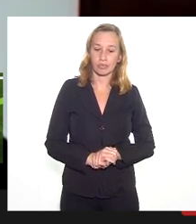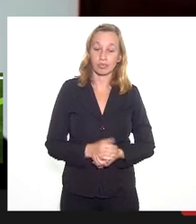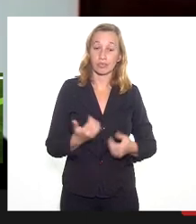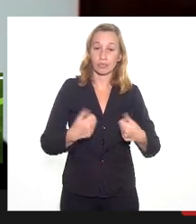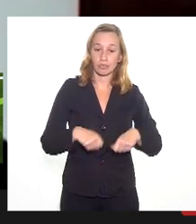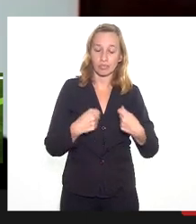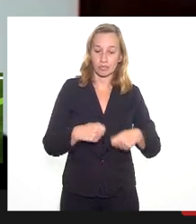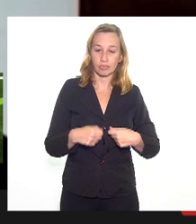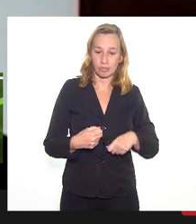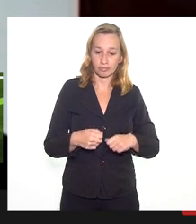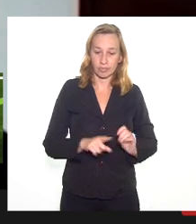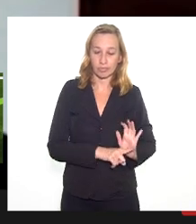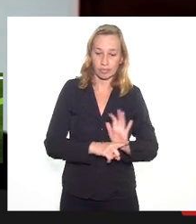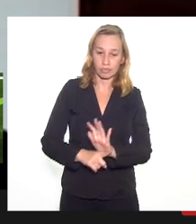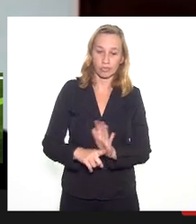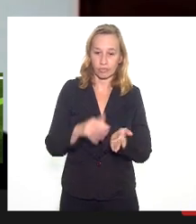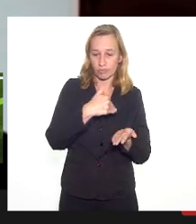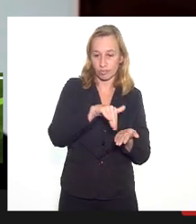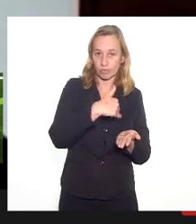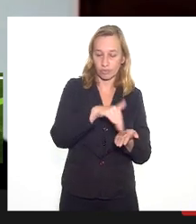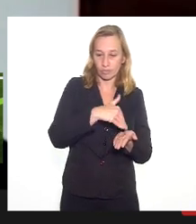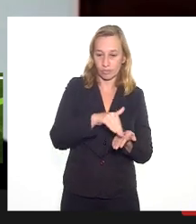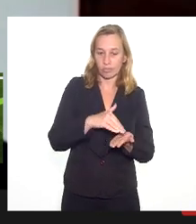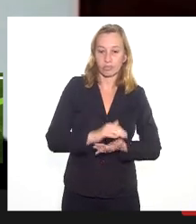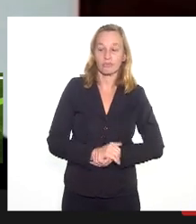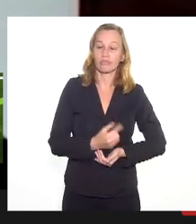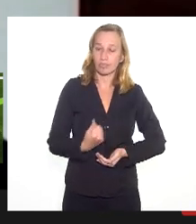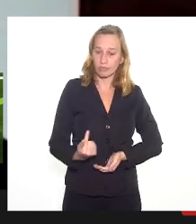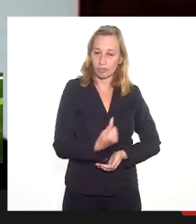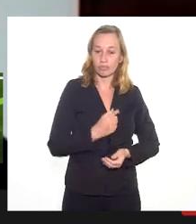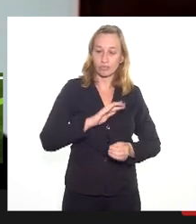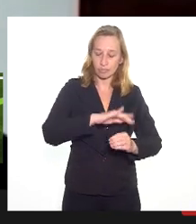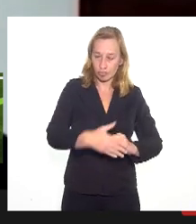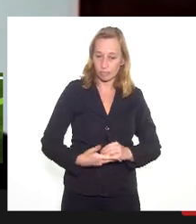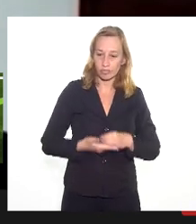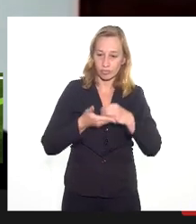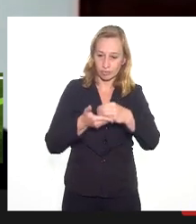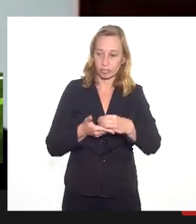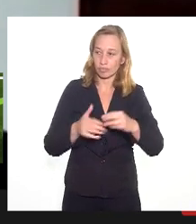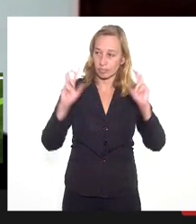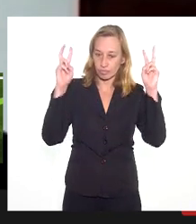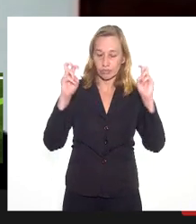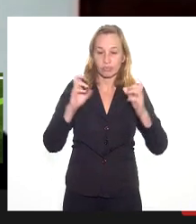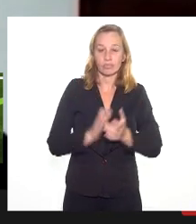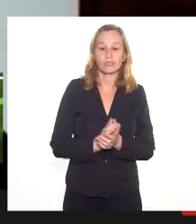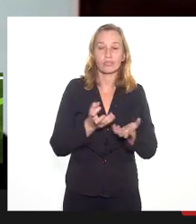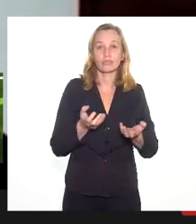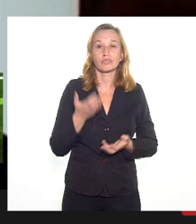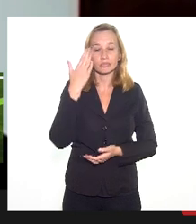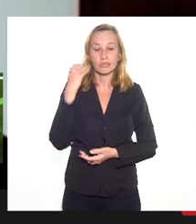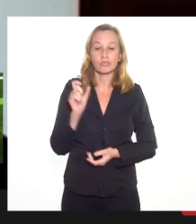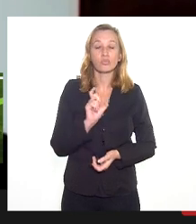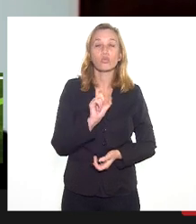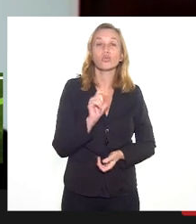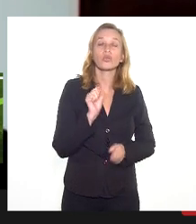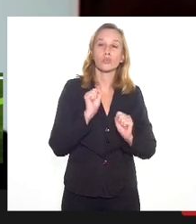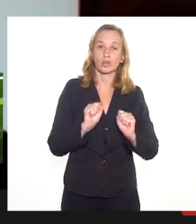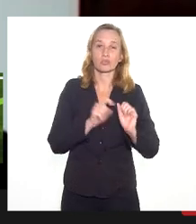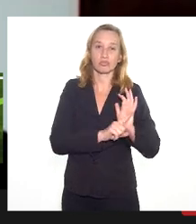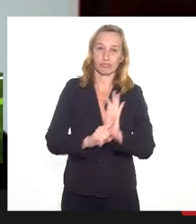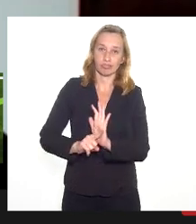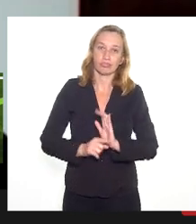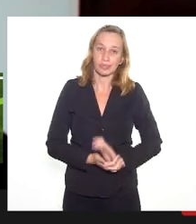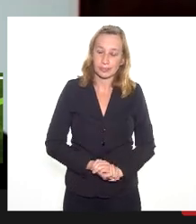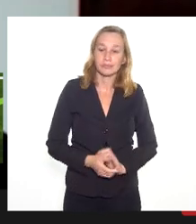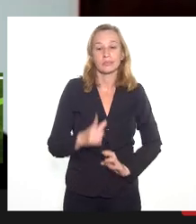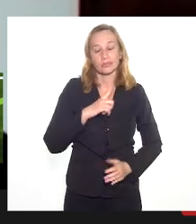secretaria, especialmente até mesmo com a minha superintendência, que é de sustentabilidade. Então, a gente quer saber em que a gente pode contribuir. Temos